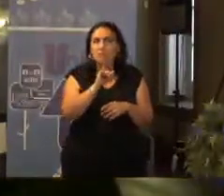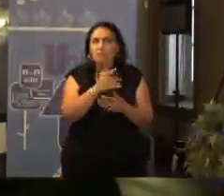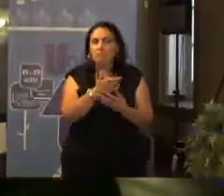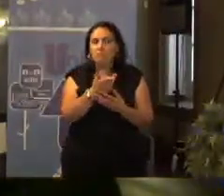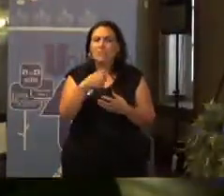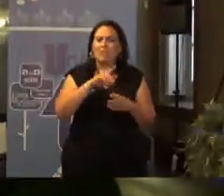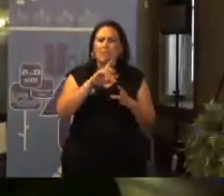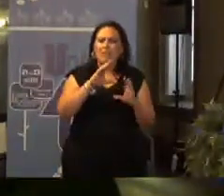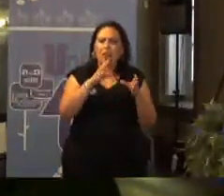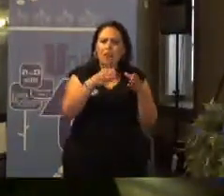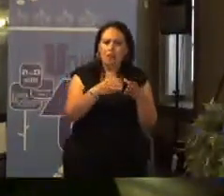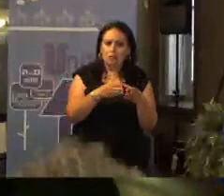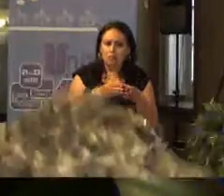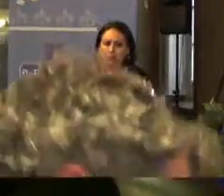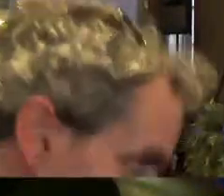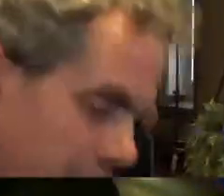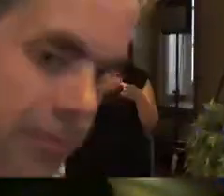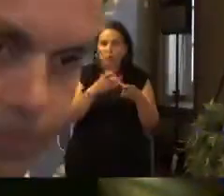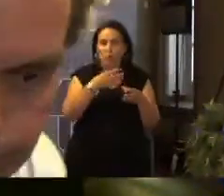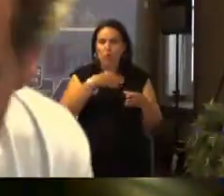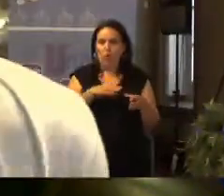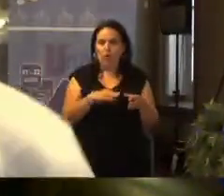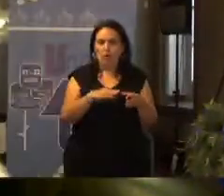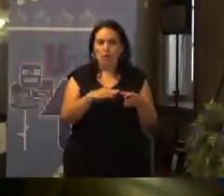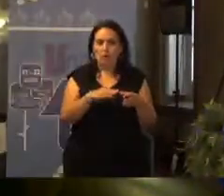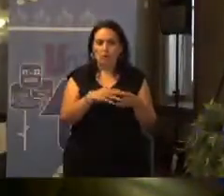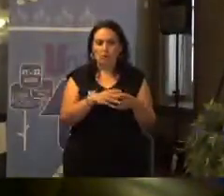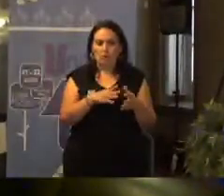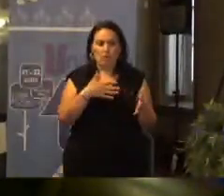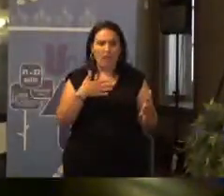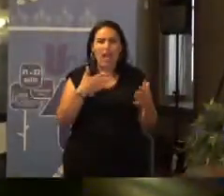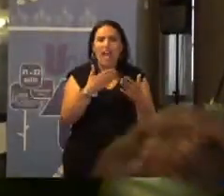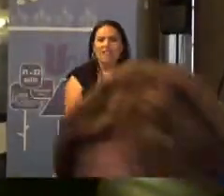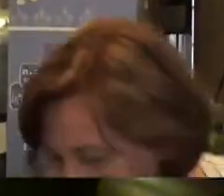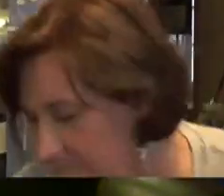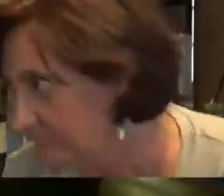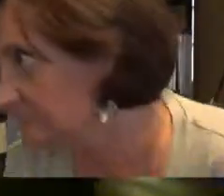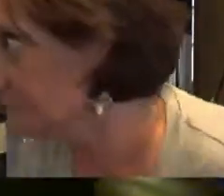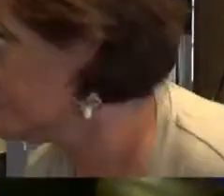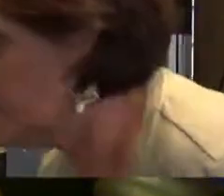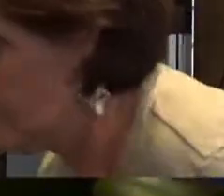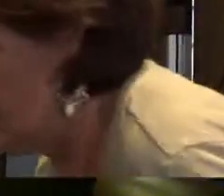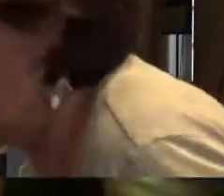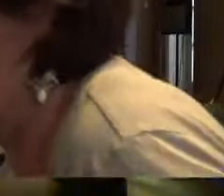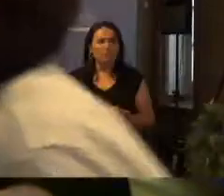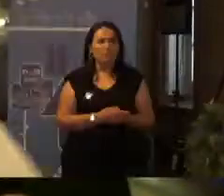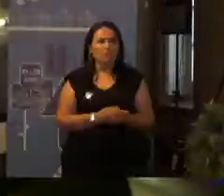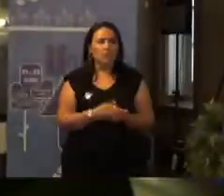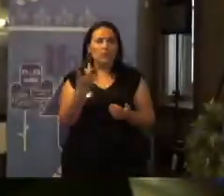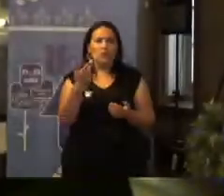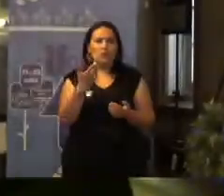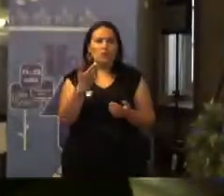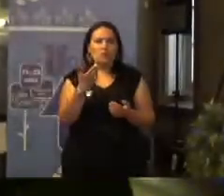e Lenin reconhecia essa possibilidade até fora de regimes democráticos,